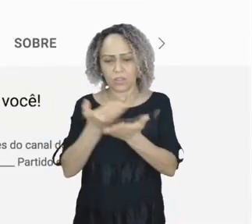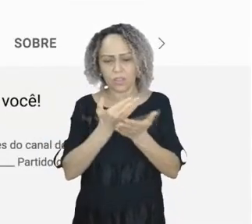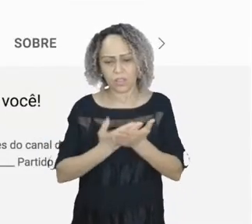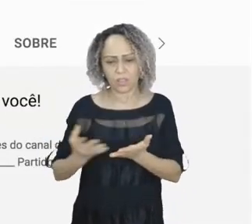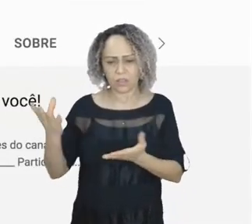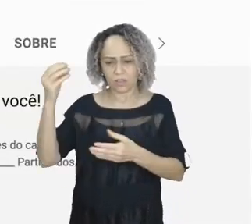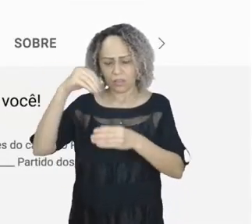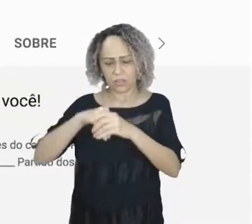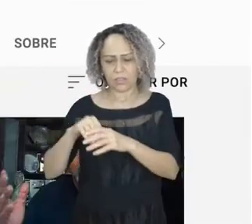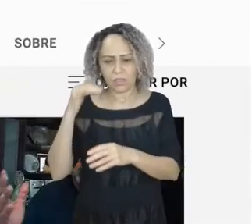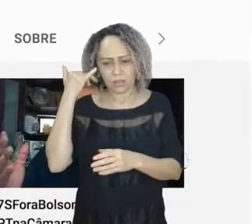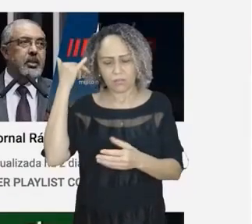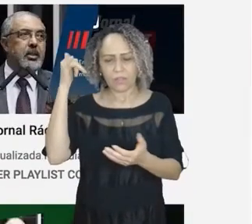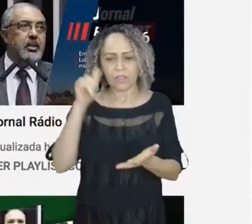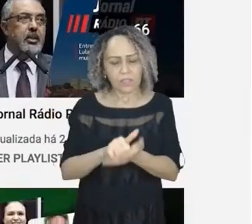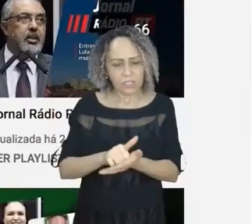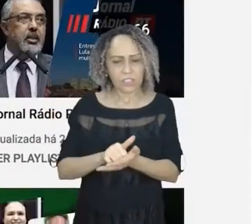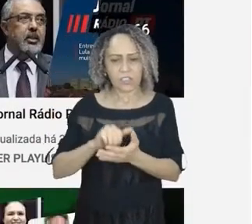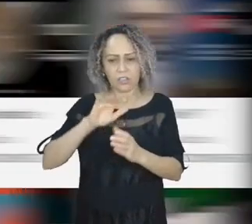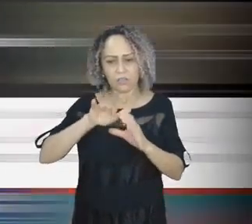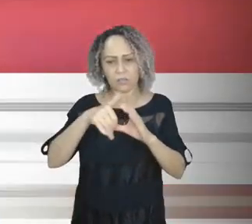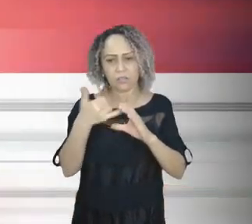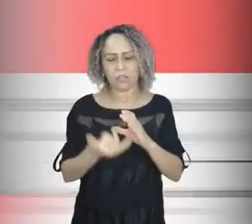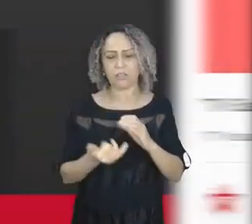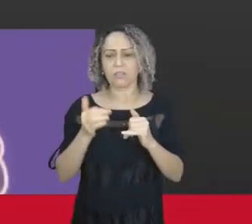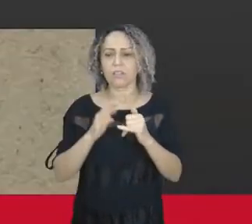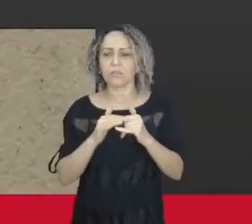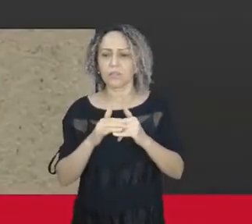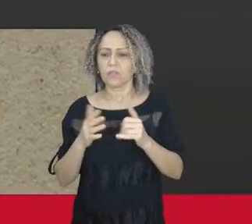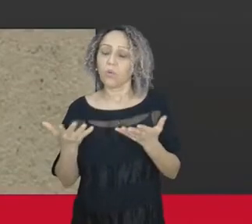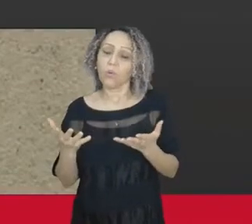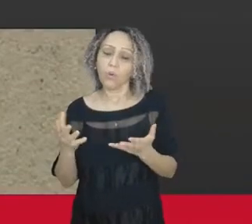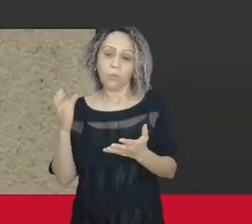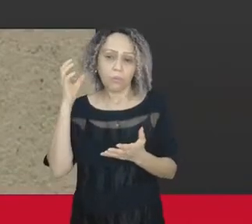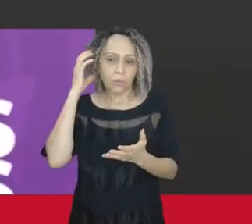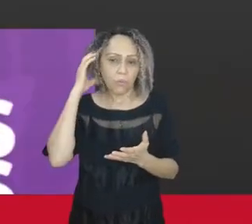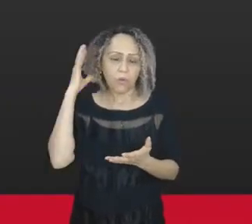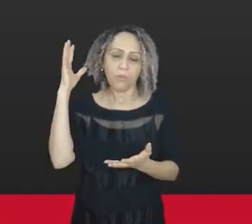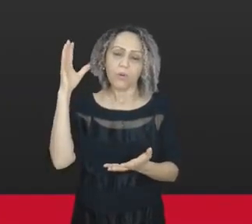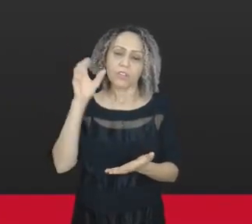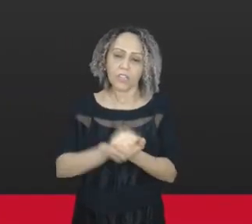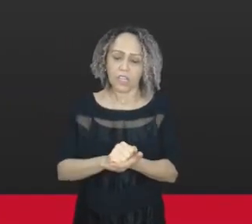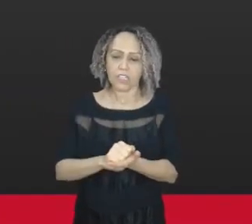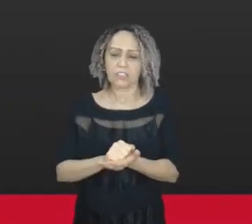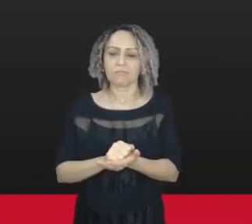Elas Formação, no canal da TV PT no YouTube ou em formato de podcast no